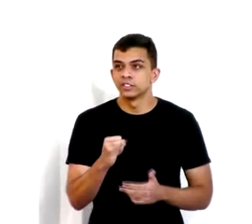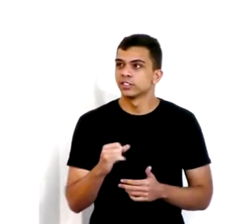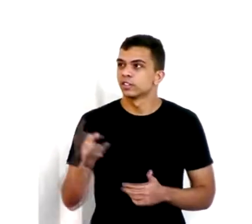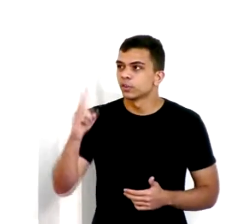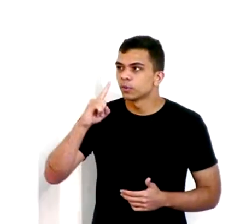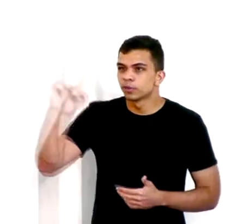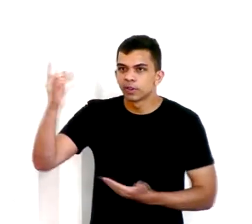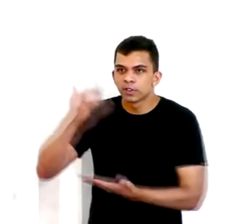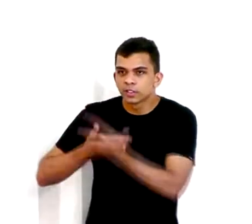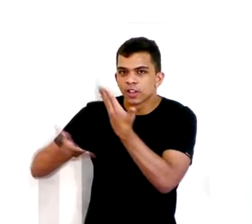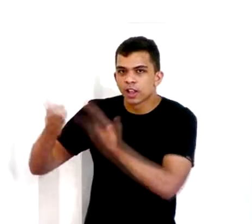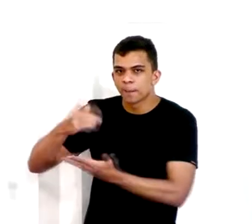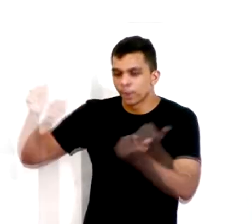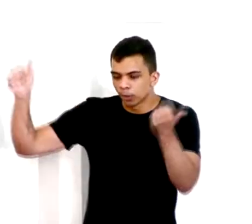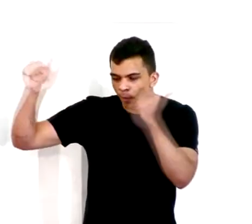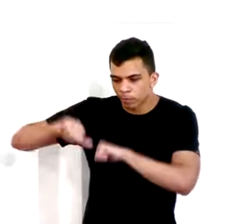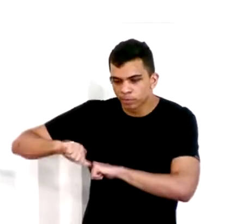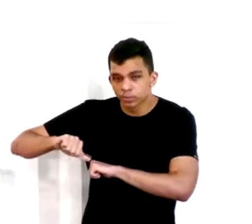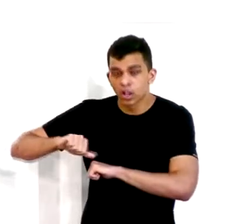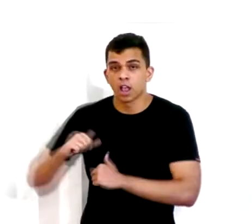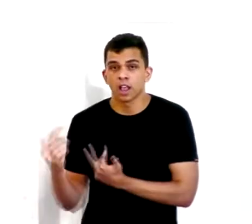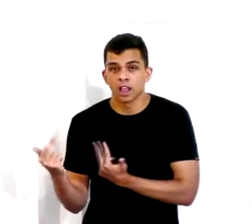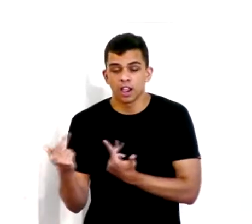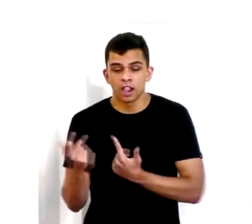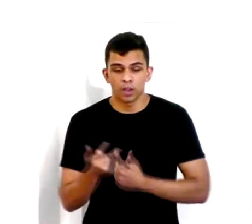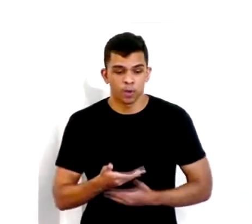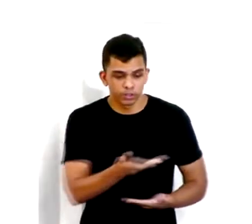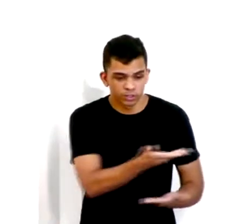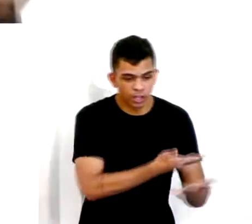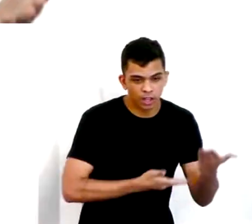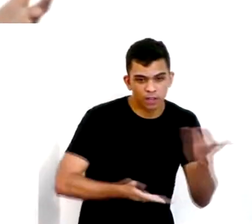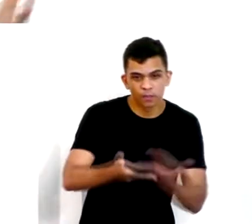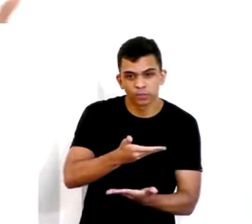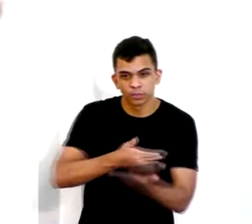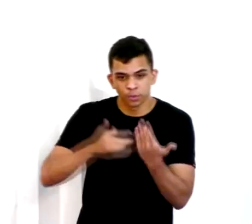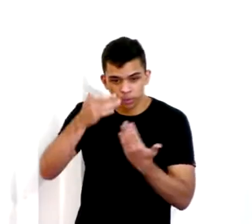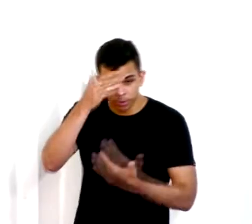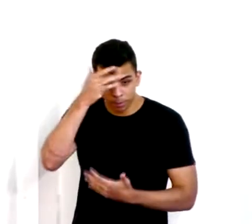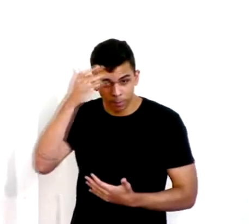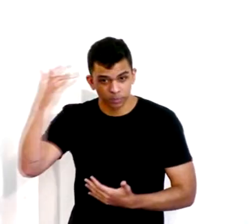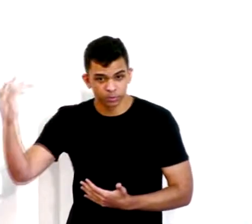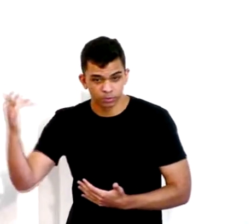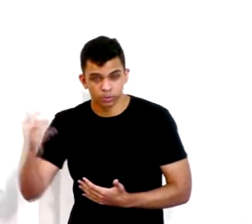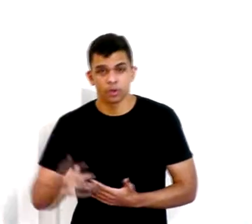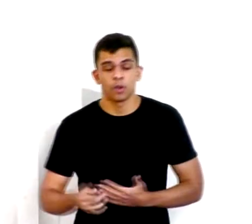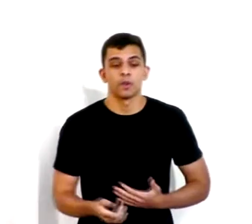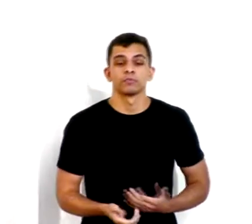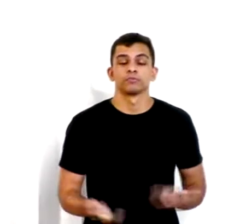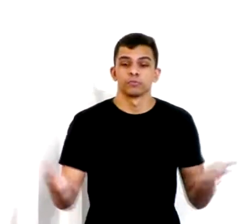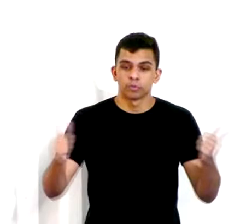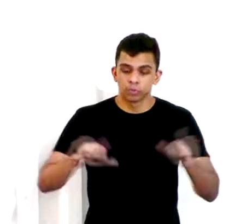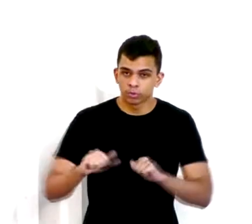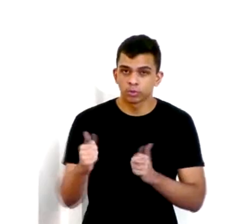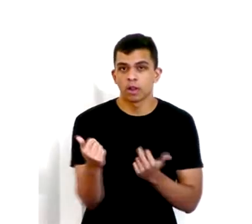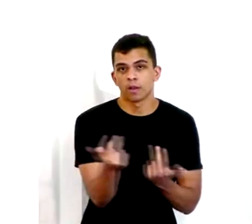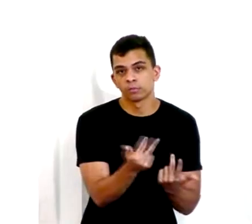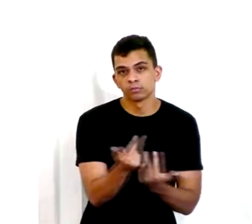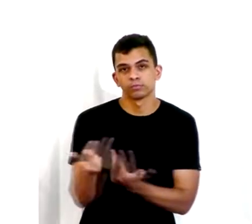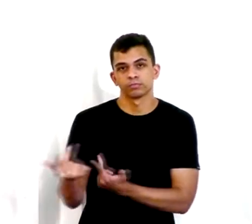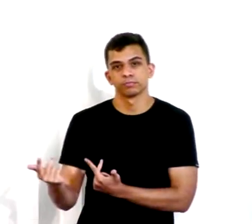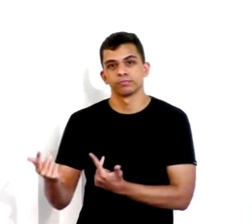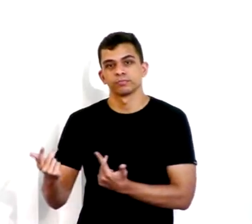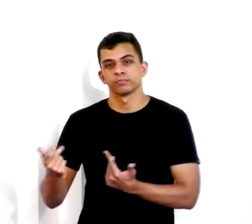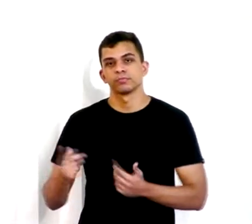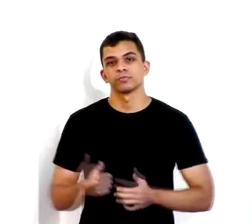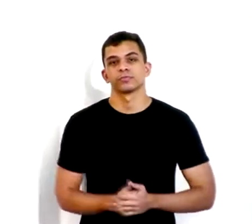vertical, foi afetado, é fato que os nossos relacionamentos horizontais serão, assim, tocados de